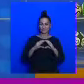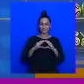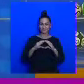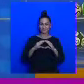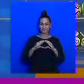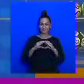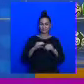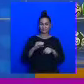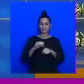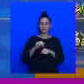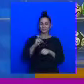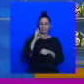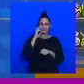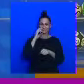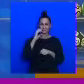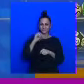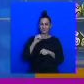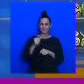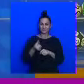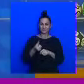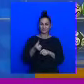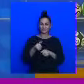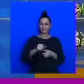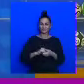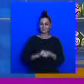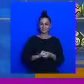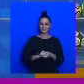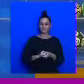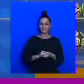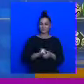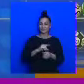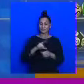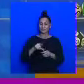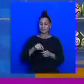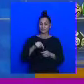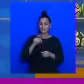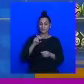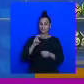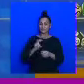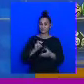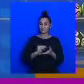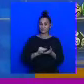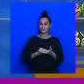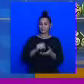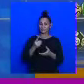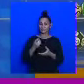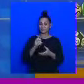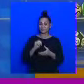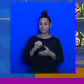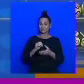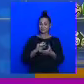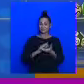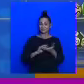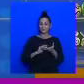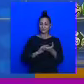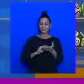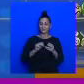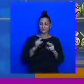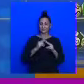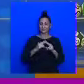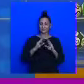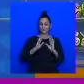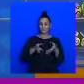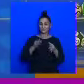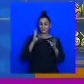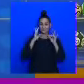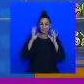rosa, 06. Rosa, 06. Foram sorteados 5 números, faltam 10. Loterias